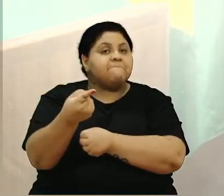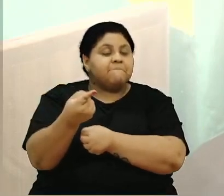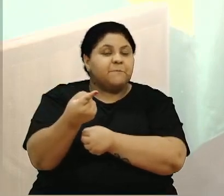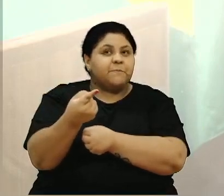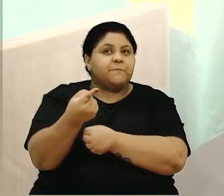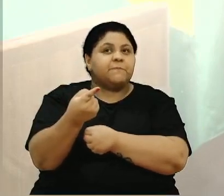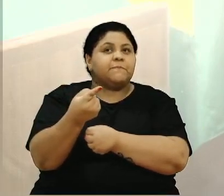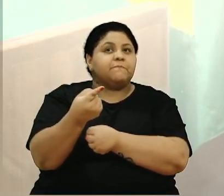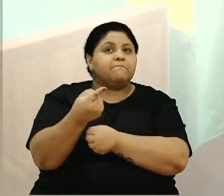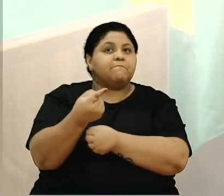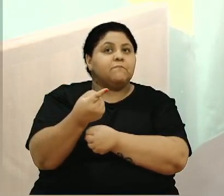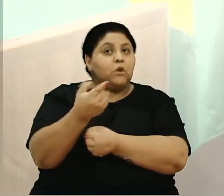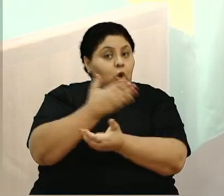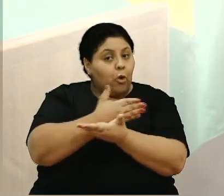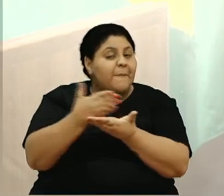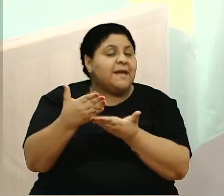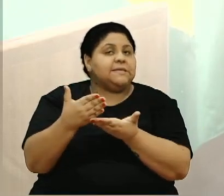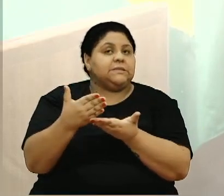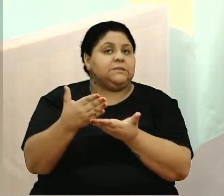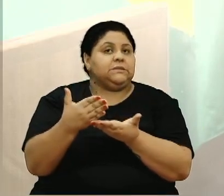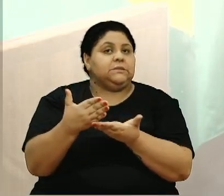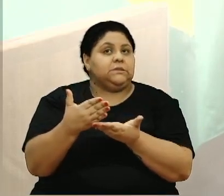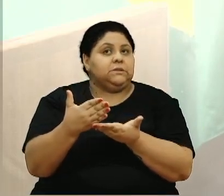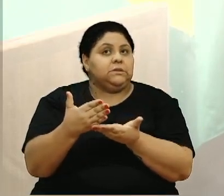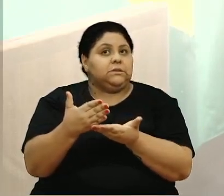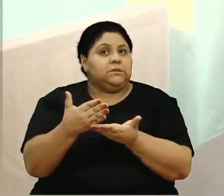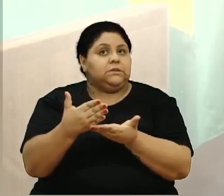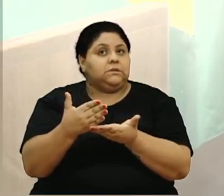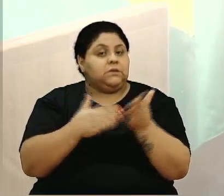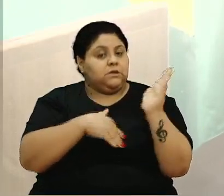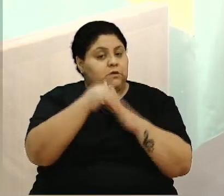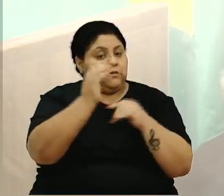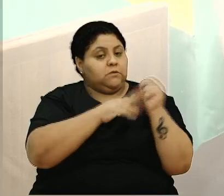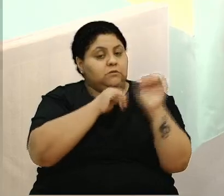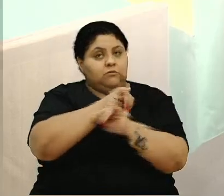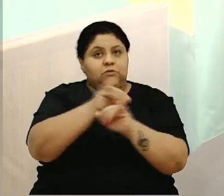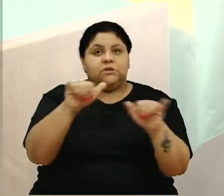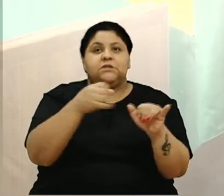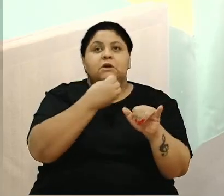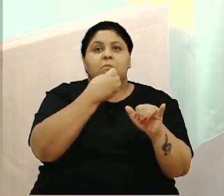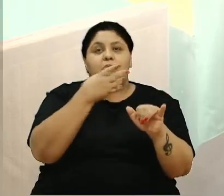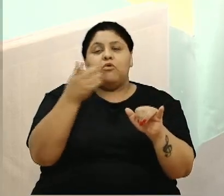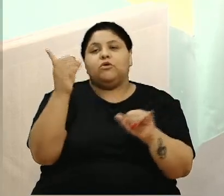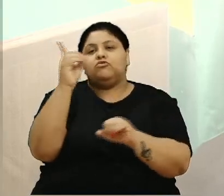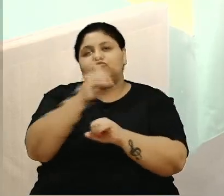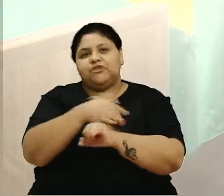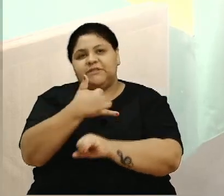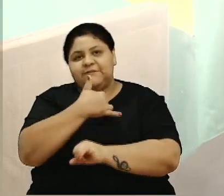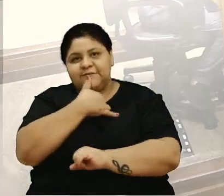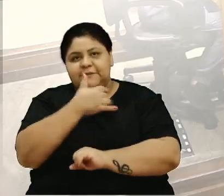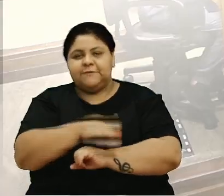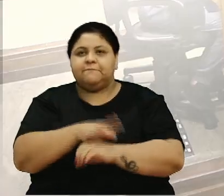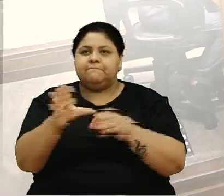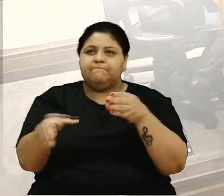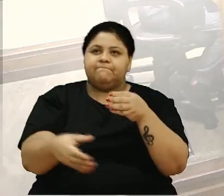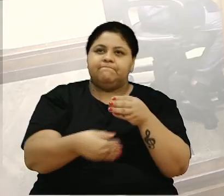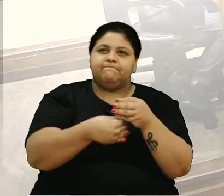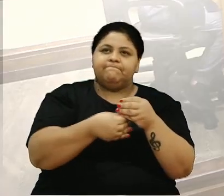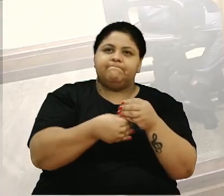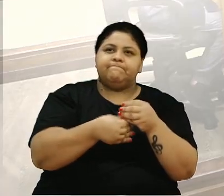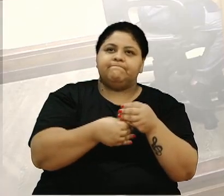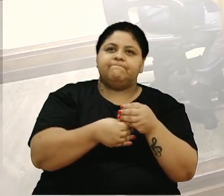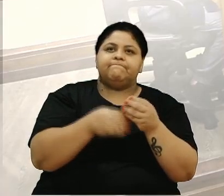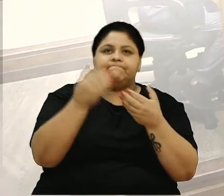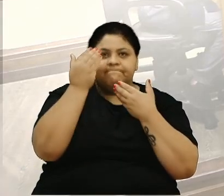seja colocada em prática, né? Então, notícia boa num dia triste. O senhor pediu a parte, nobre colega? Obrigado, vereador